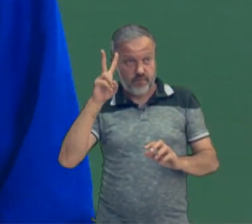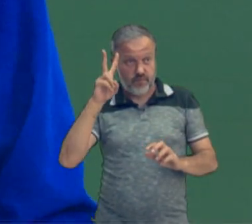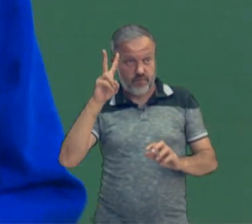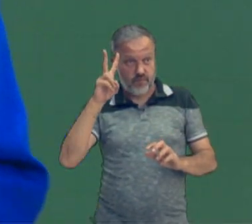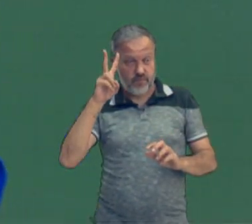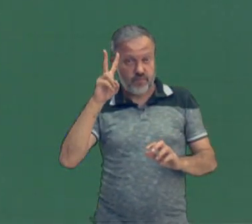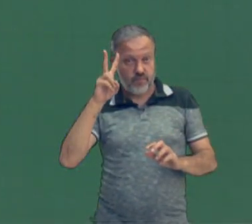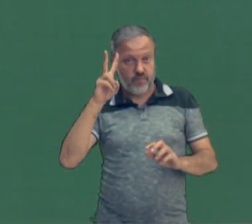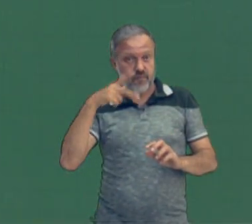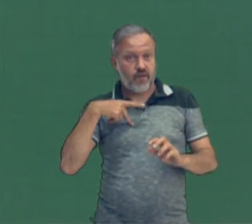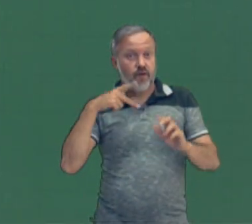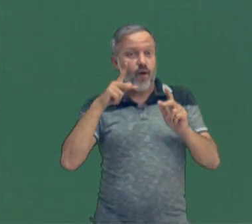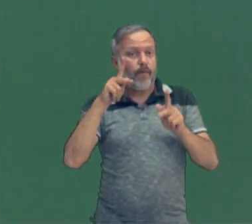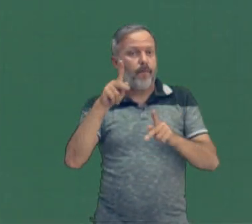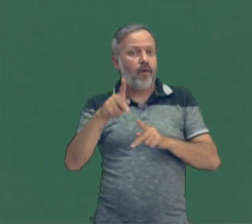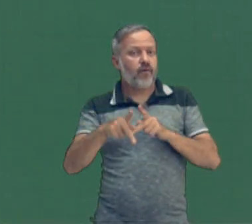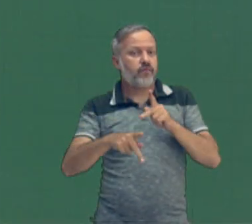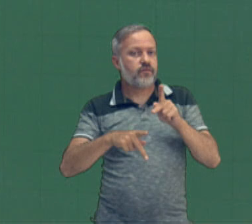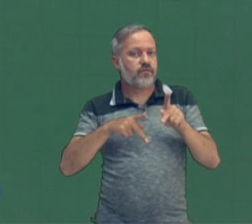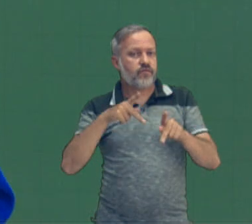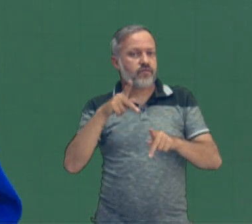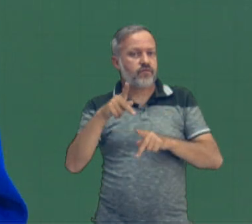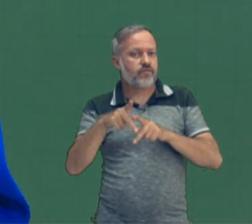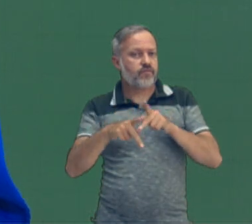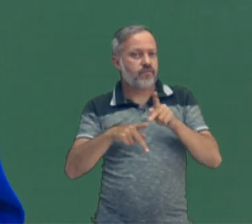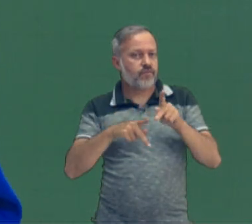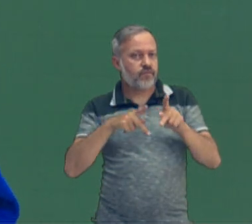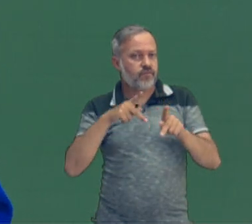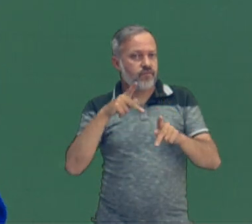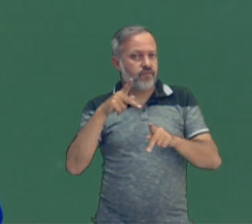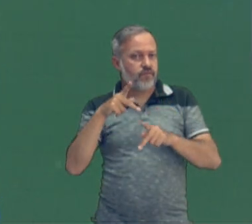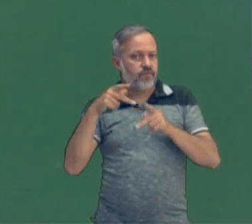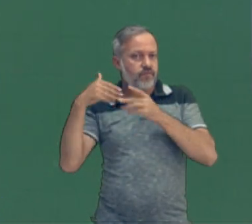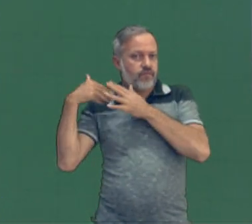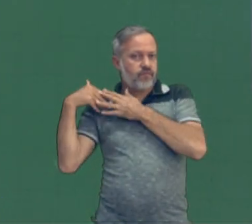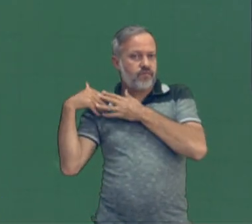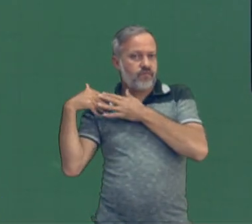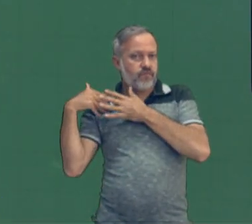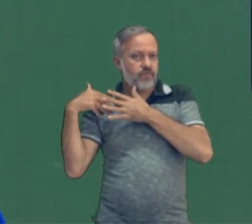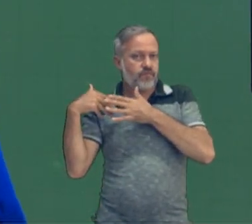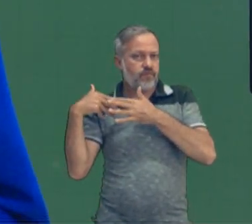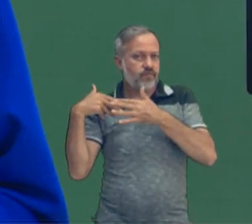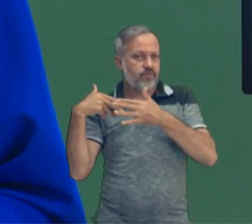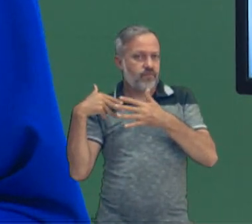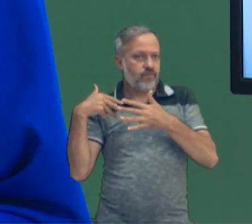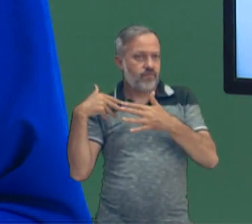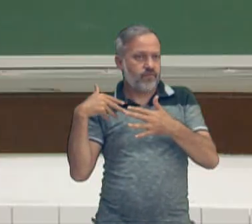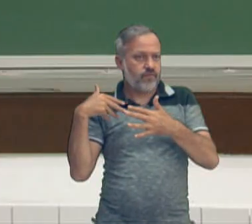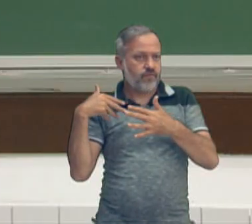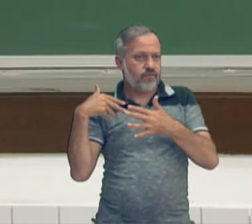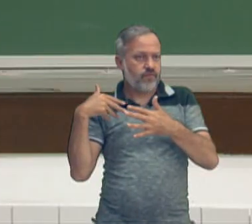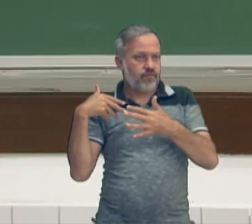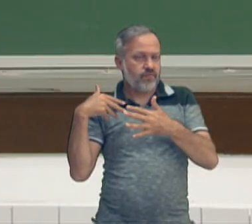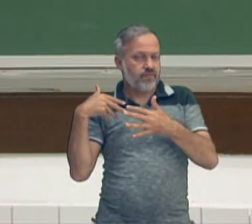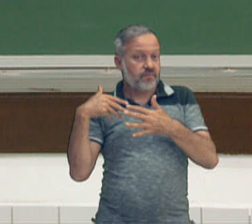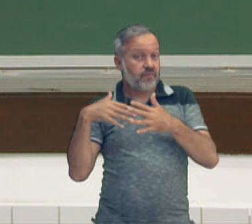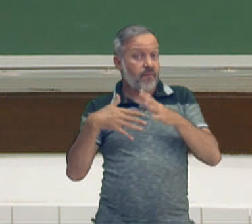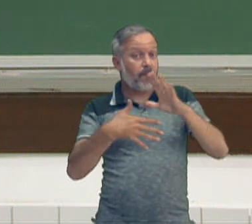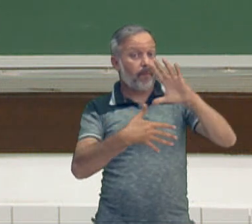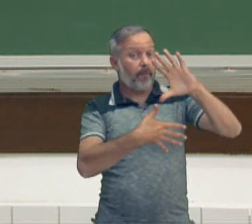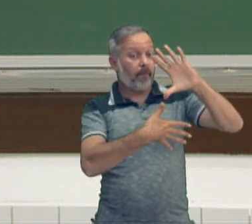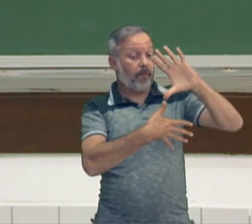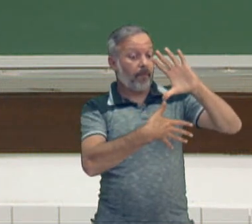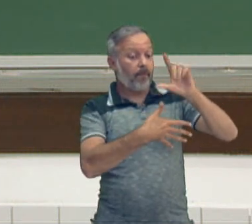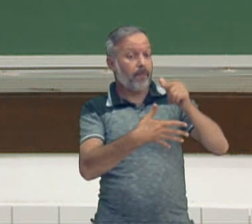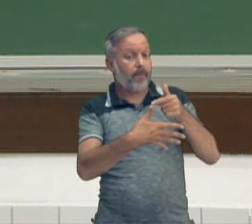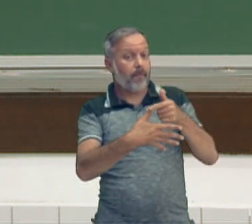considerar os povos nativos, né? O que a gente chama de América pré-colombiana. O que seria a América